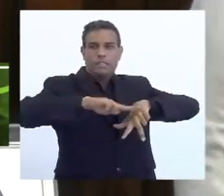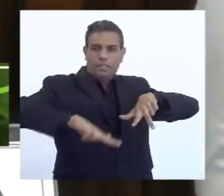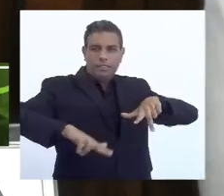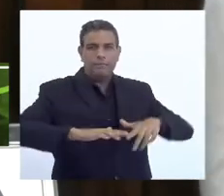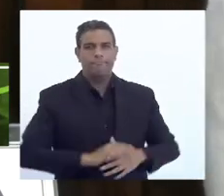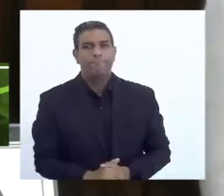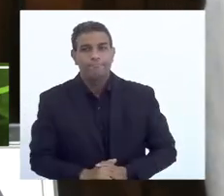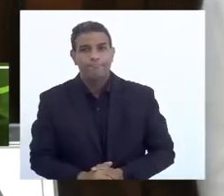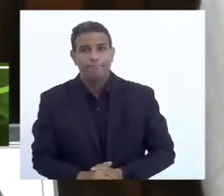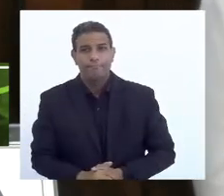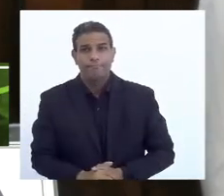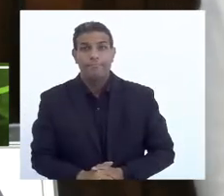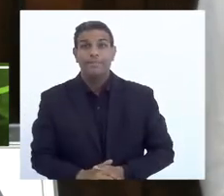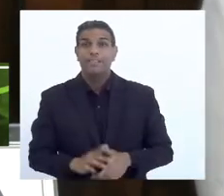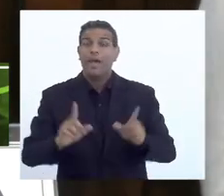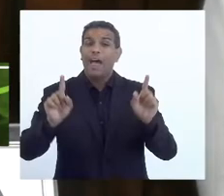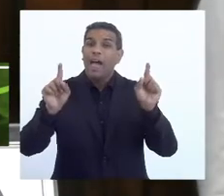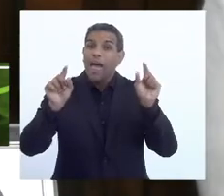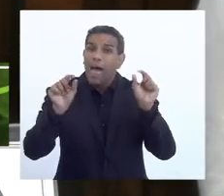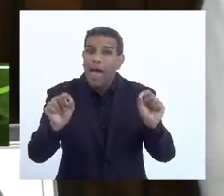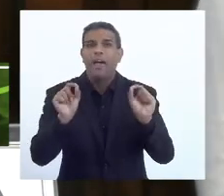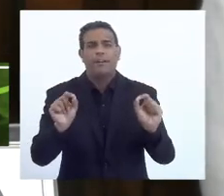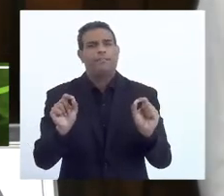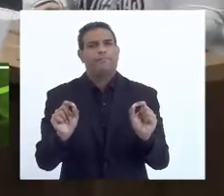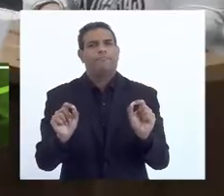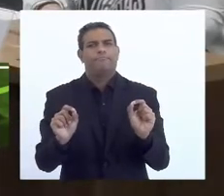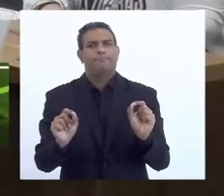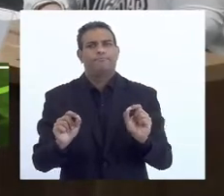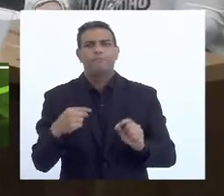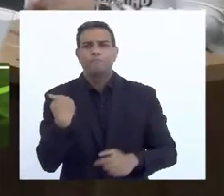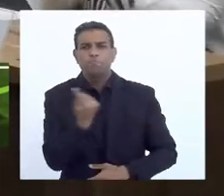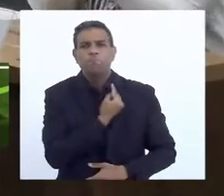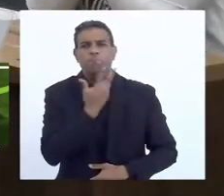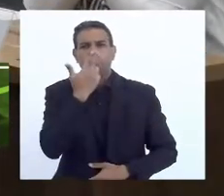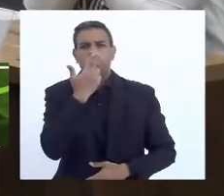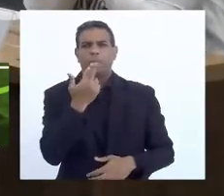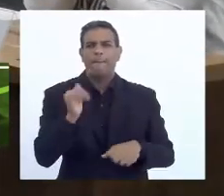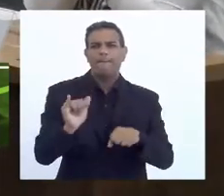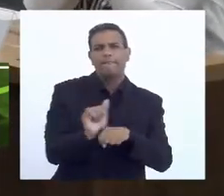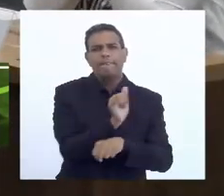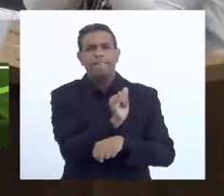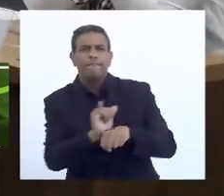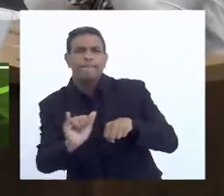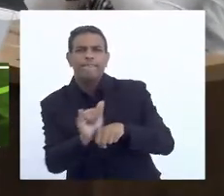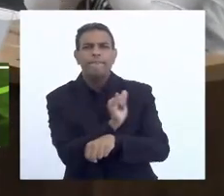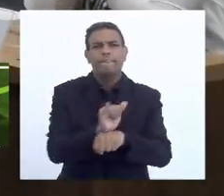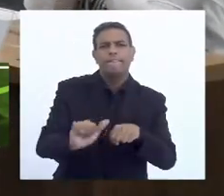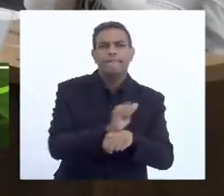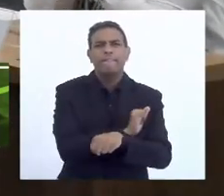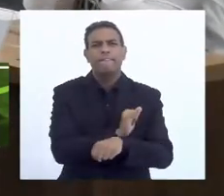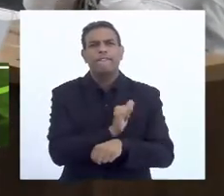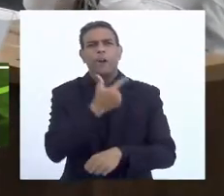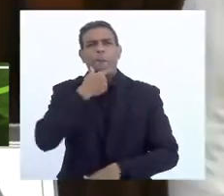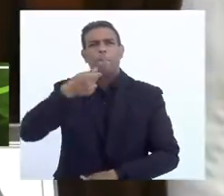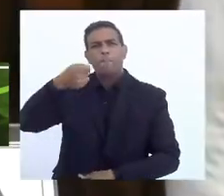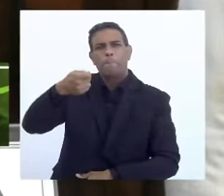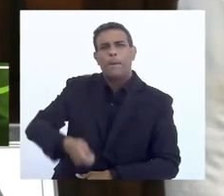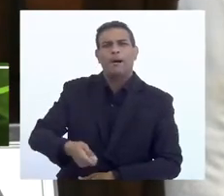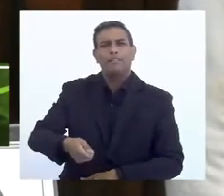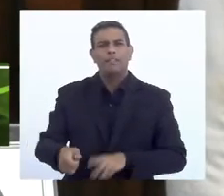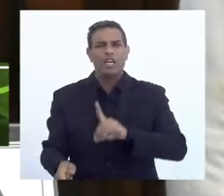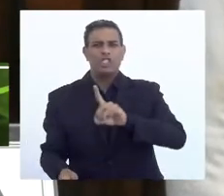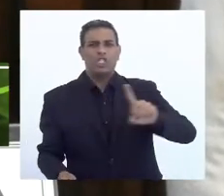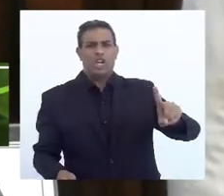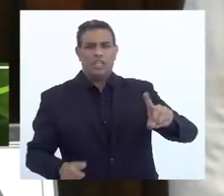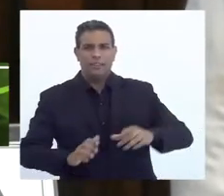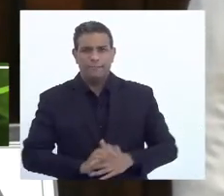assim que... E esse é o mecanismo preferencial de operação política da